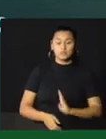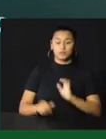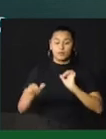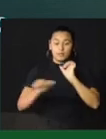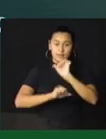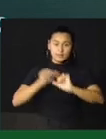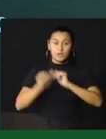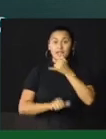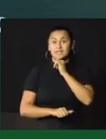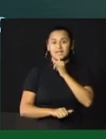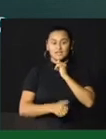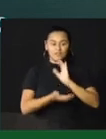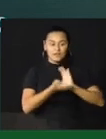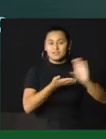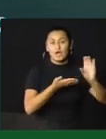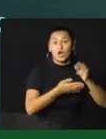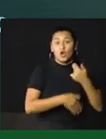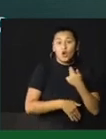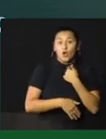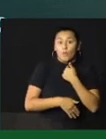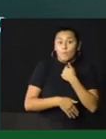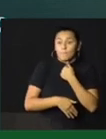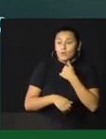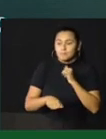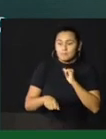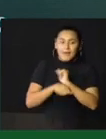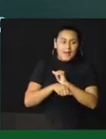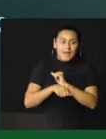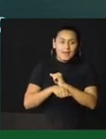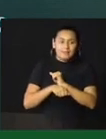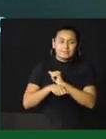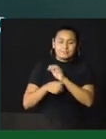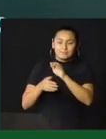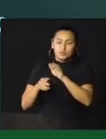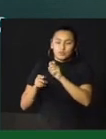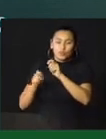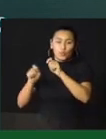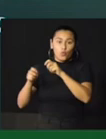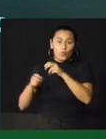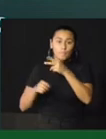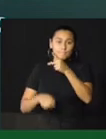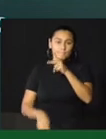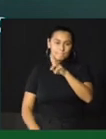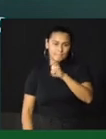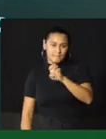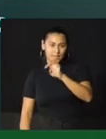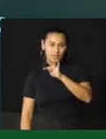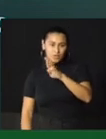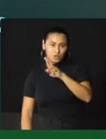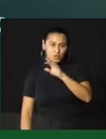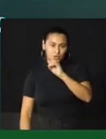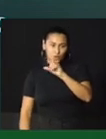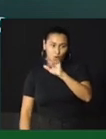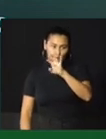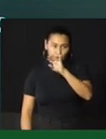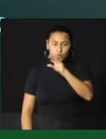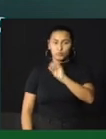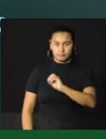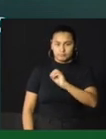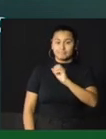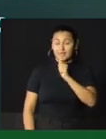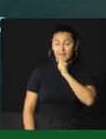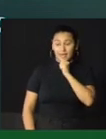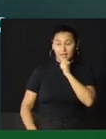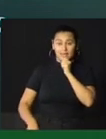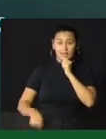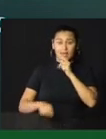não pode abrir mão da exploração do petróleo na margem Equatorial com a Petrobras que faz um trabalho extraordinário reconhecido